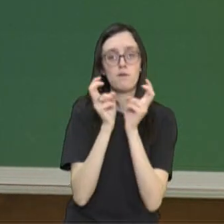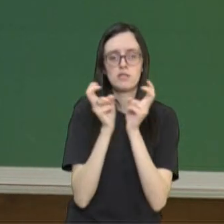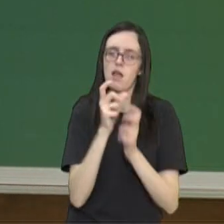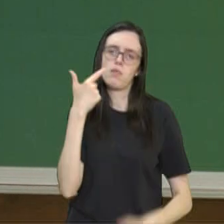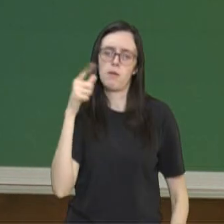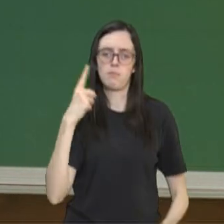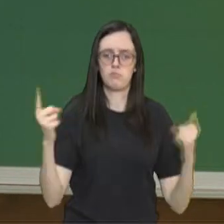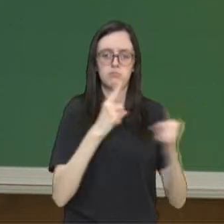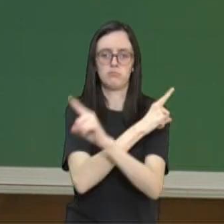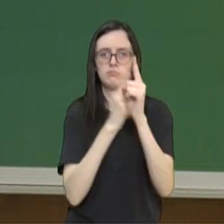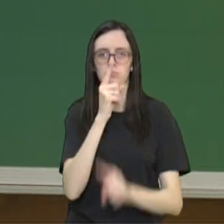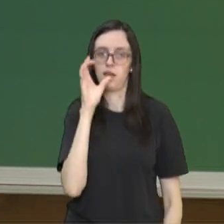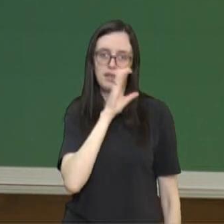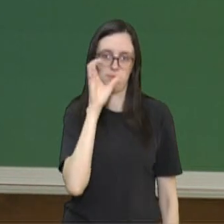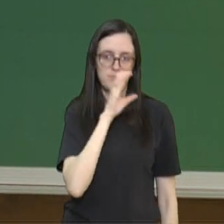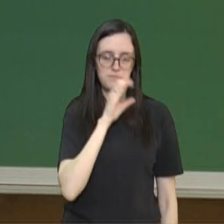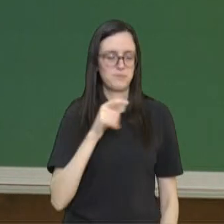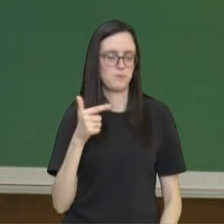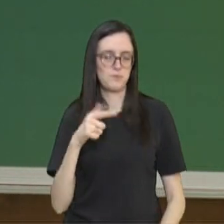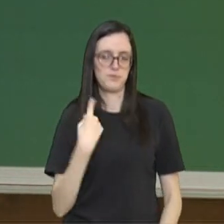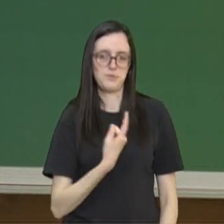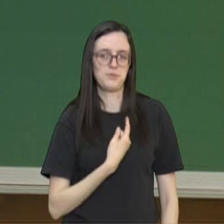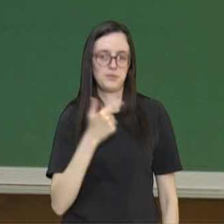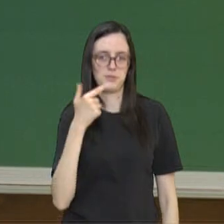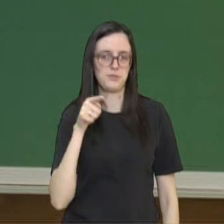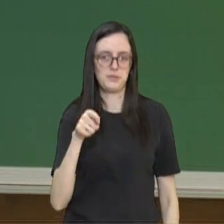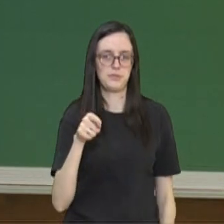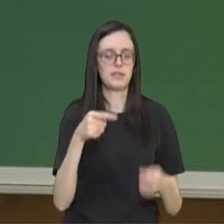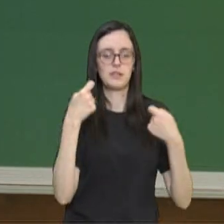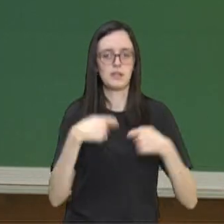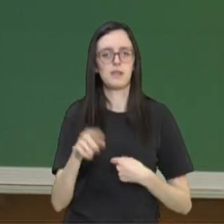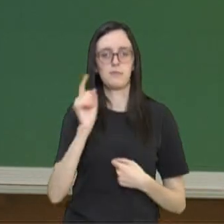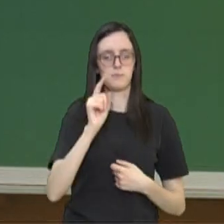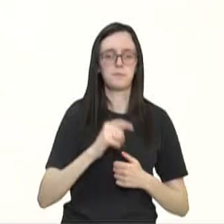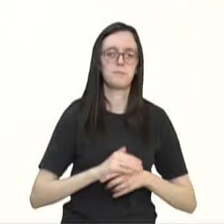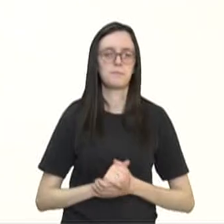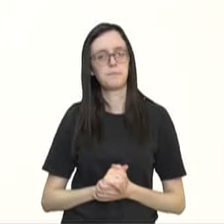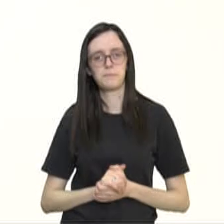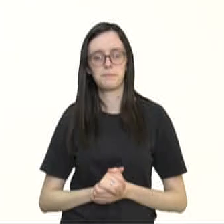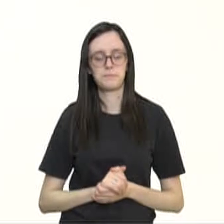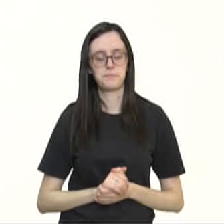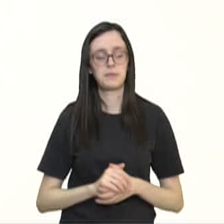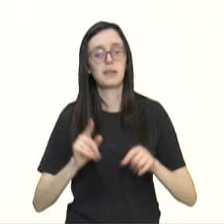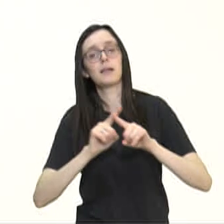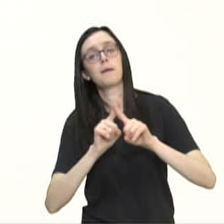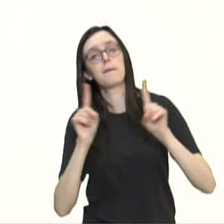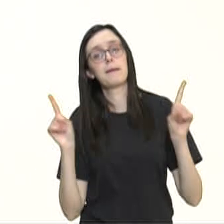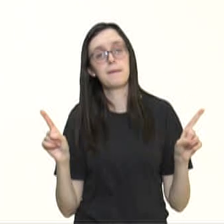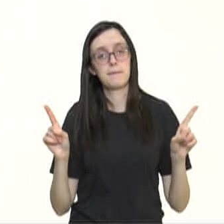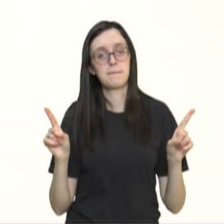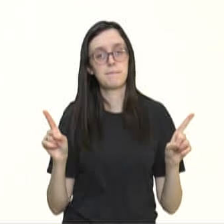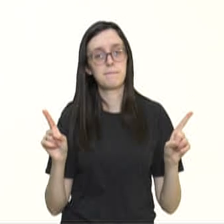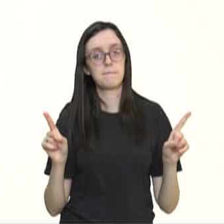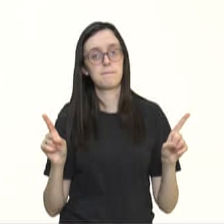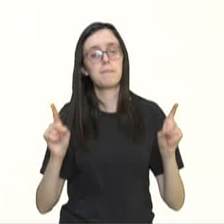bastante divergência, né? Por isso que nós temos o VAR, tem a tecnologia para auxiliar, porque às vezes a questão